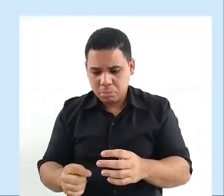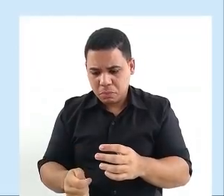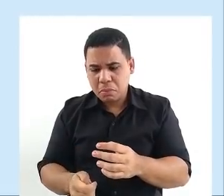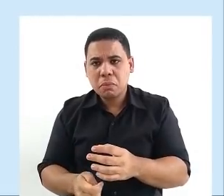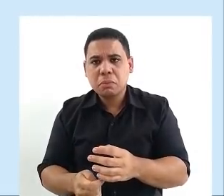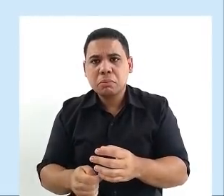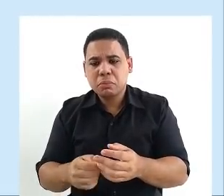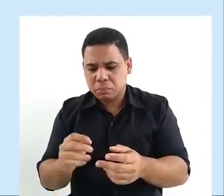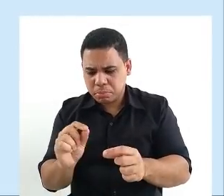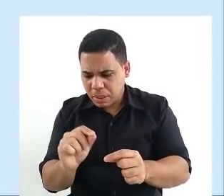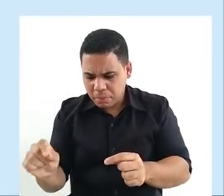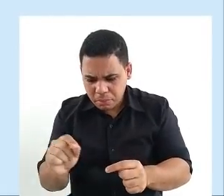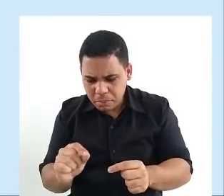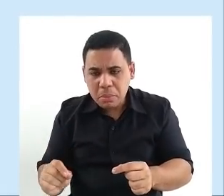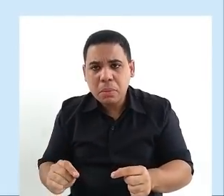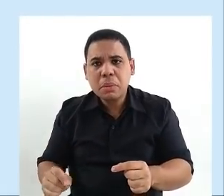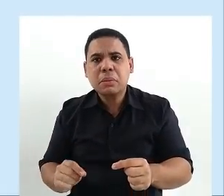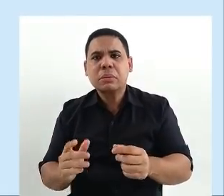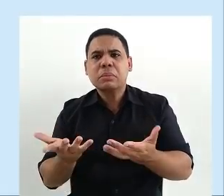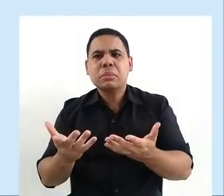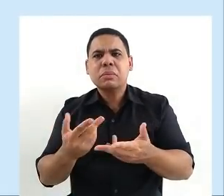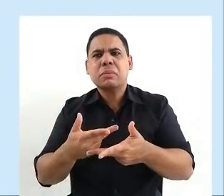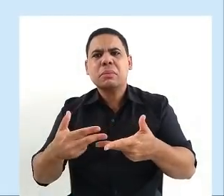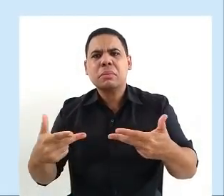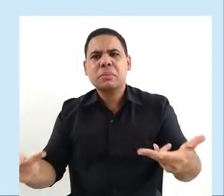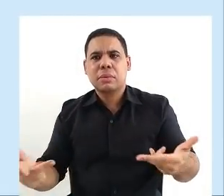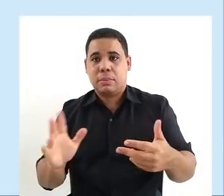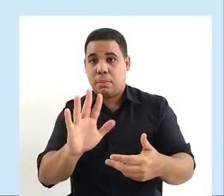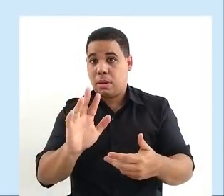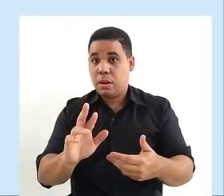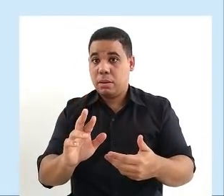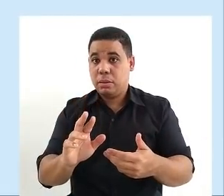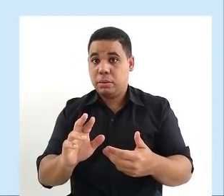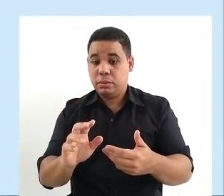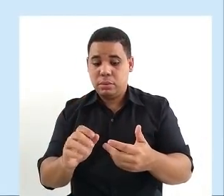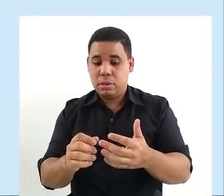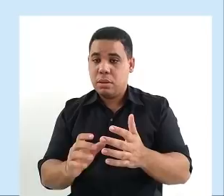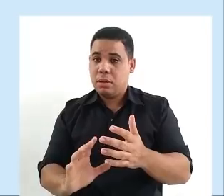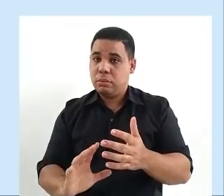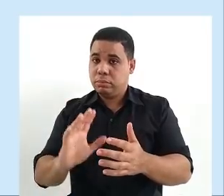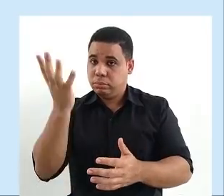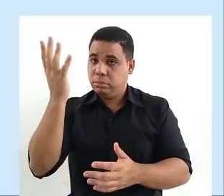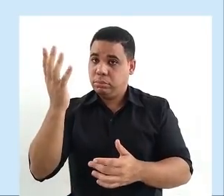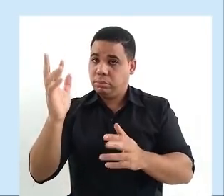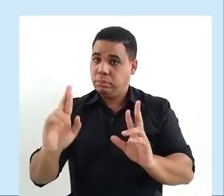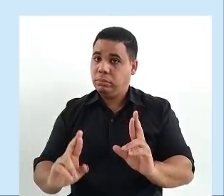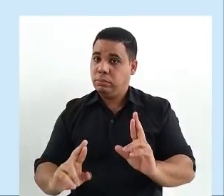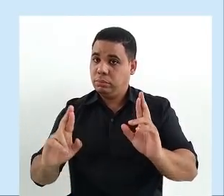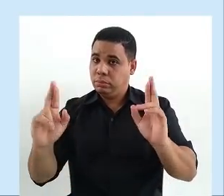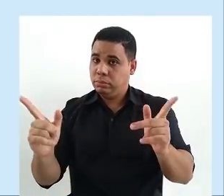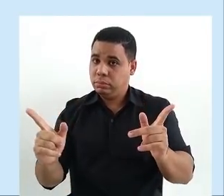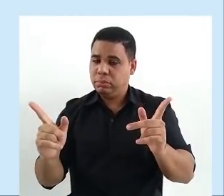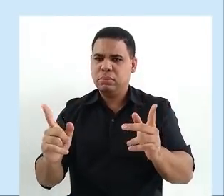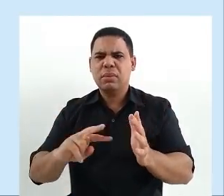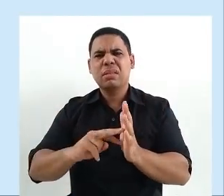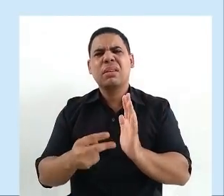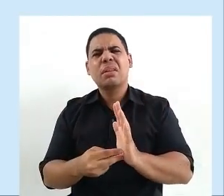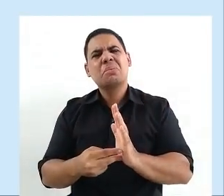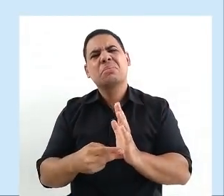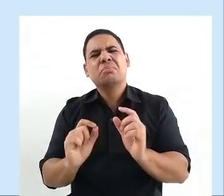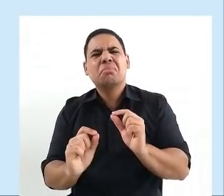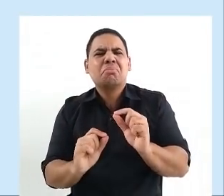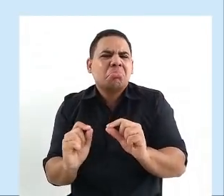experimento aleatório nada mais é do que, vou te dar um exemplo, se eu pegar uma moeda que tem a chance de cara ou coroa, se eu